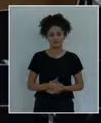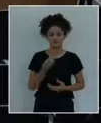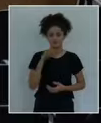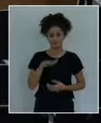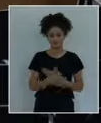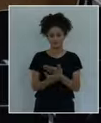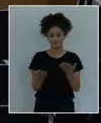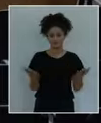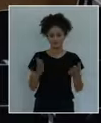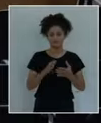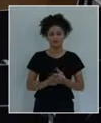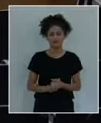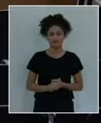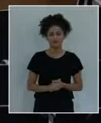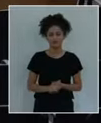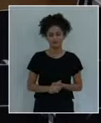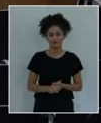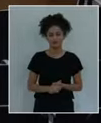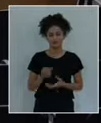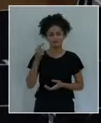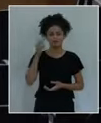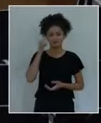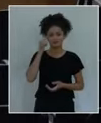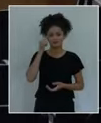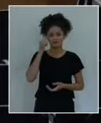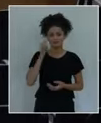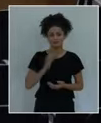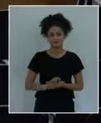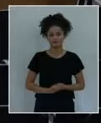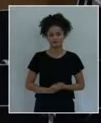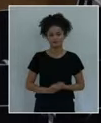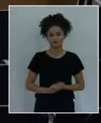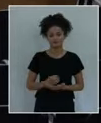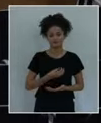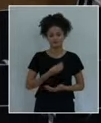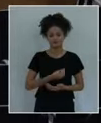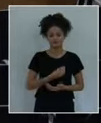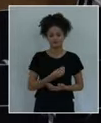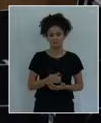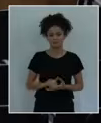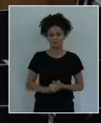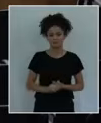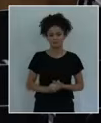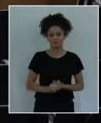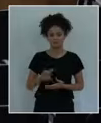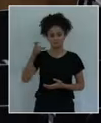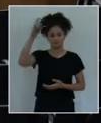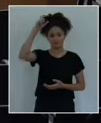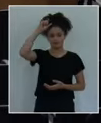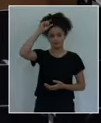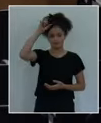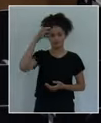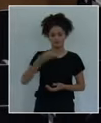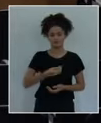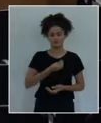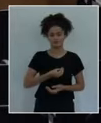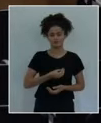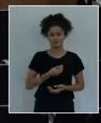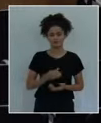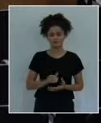Boa tarde a todos. Ana Maria Ferreira Proença. Presente. André Pessata Nascimento.